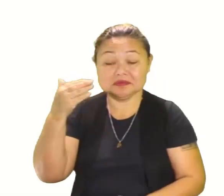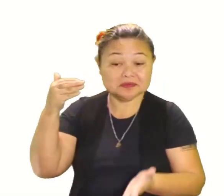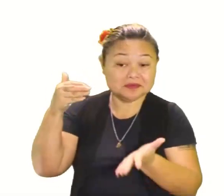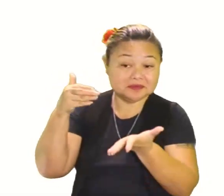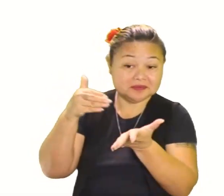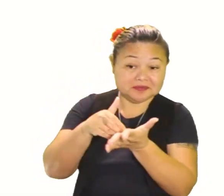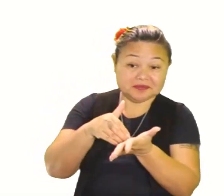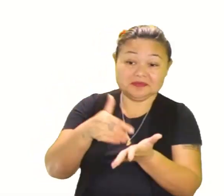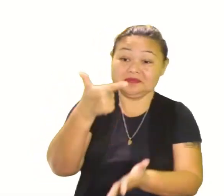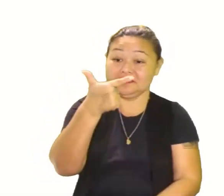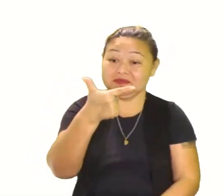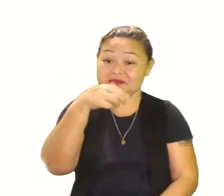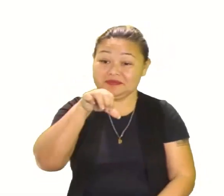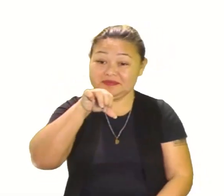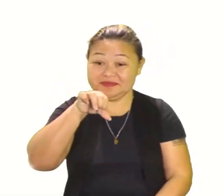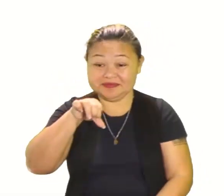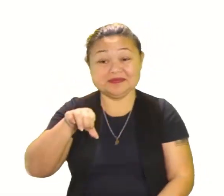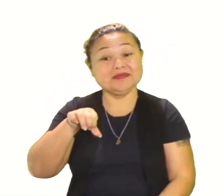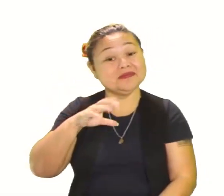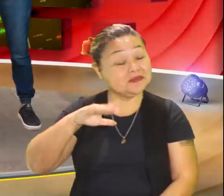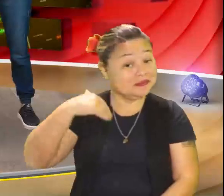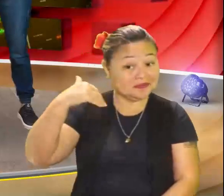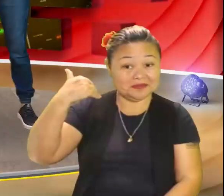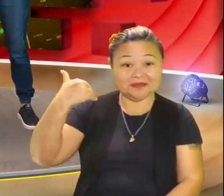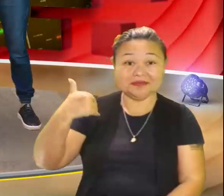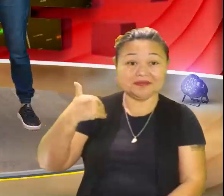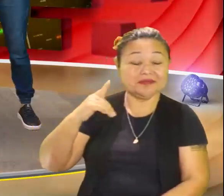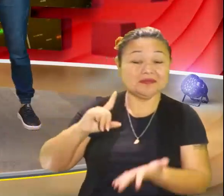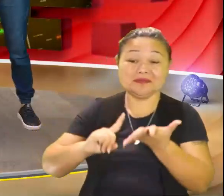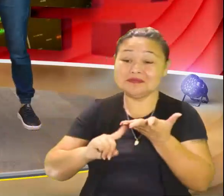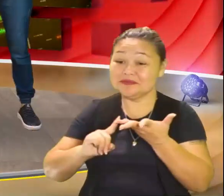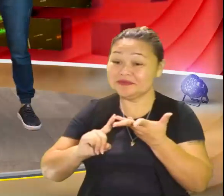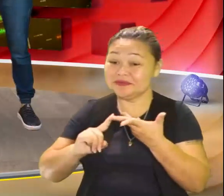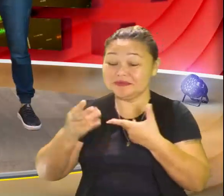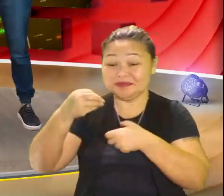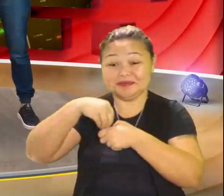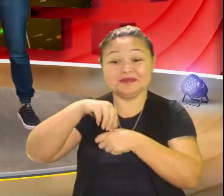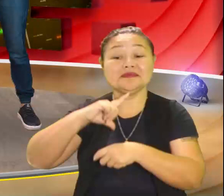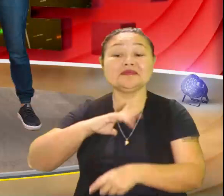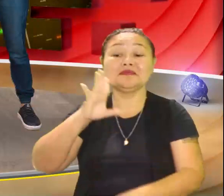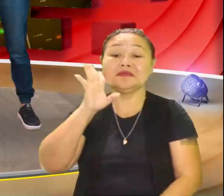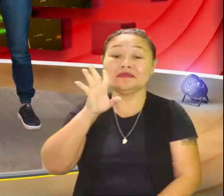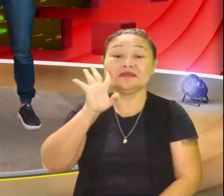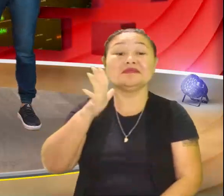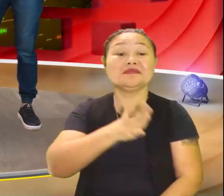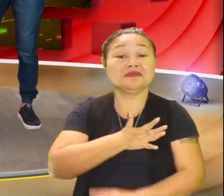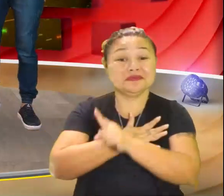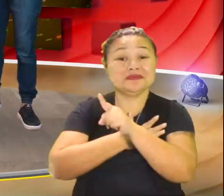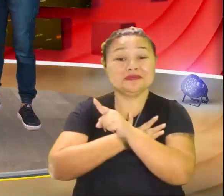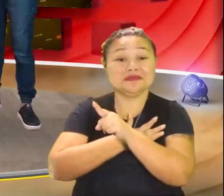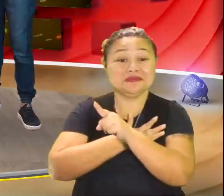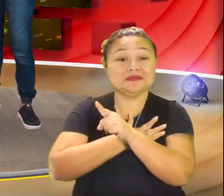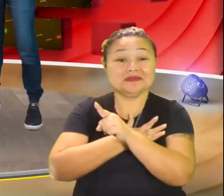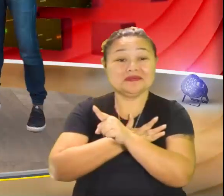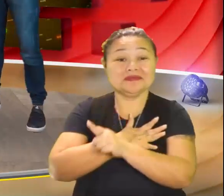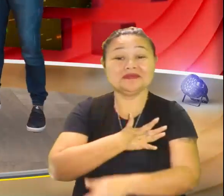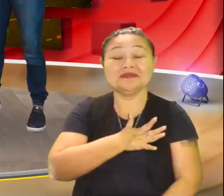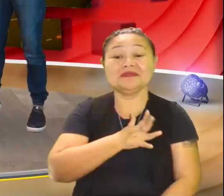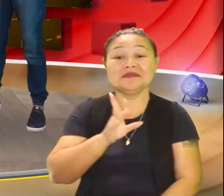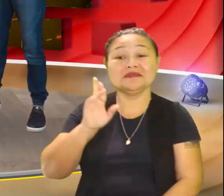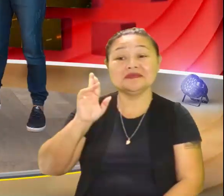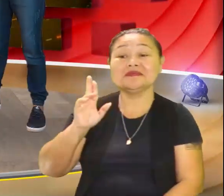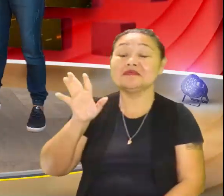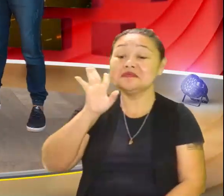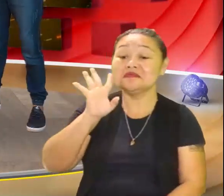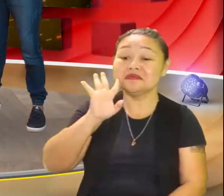o 299. Aí sim, aí dali pra frente tem muitos, né? Mas que legal, eu gostei dessa. Essa aí era uma